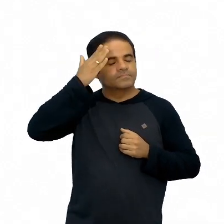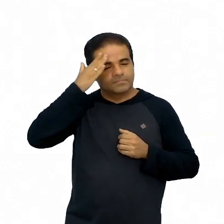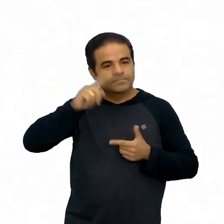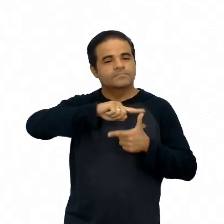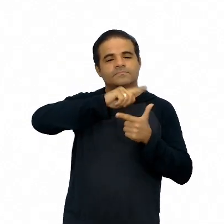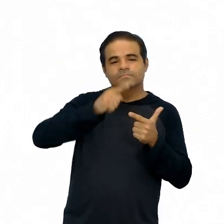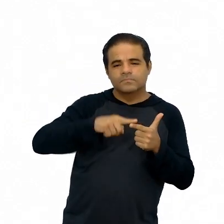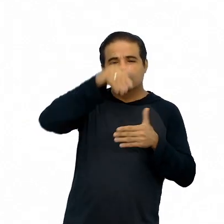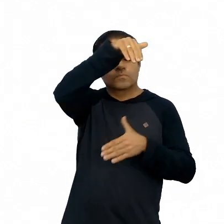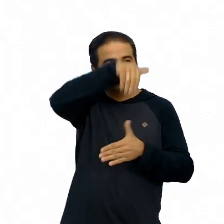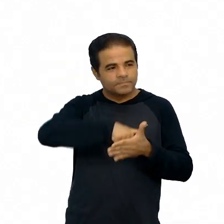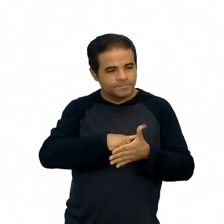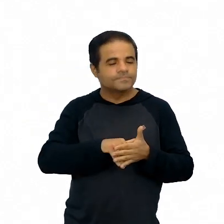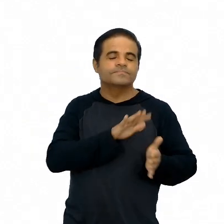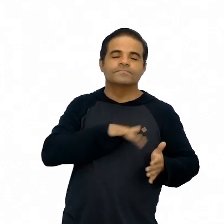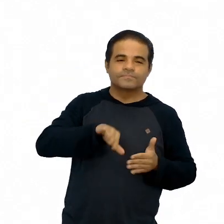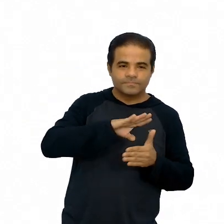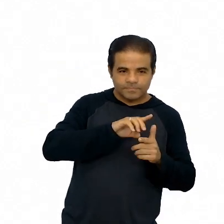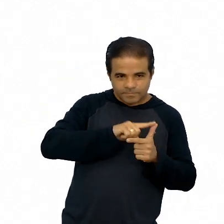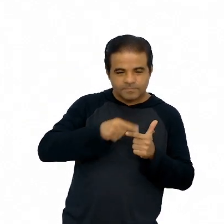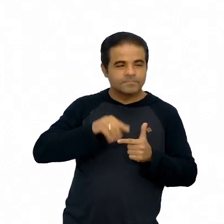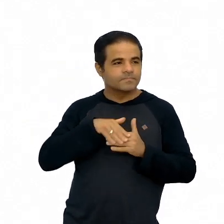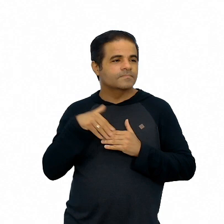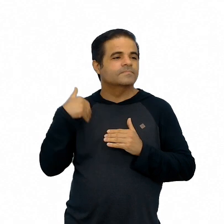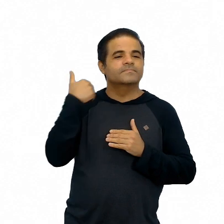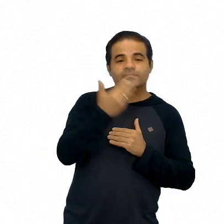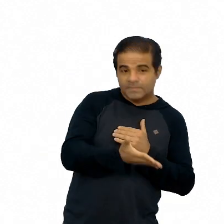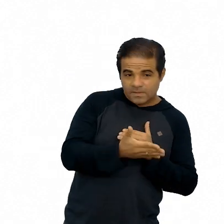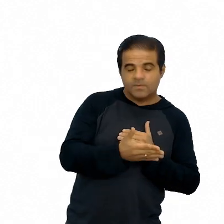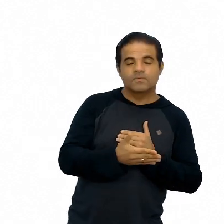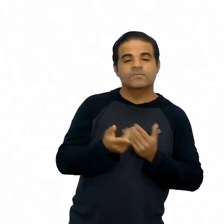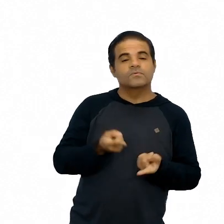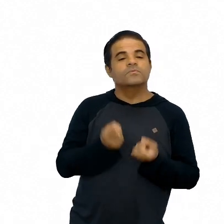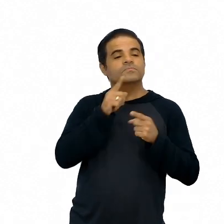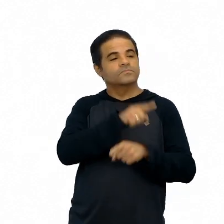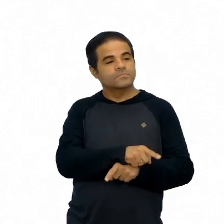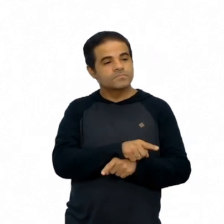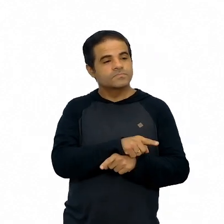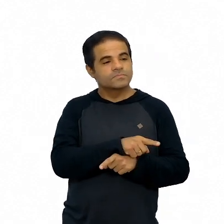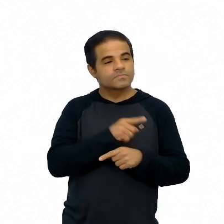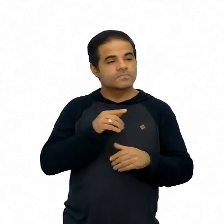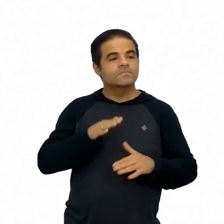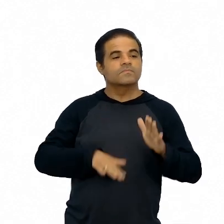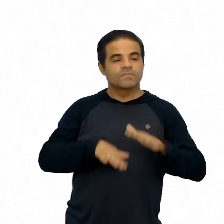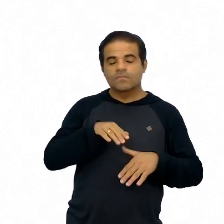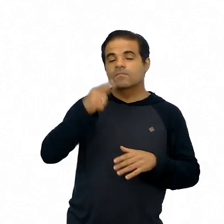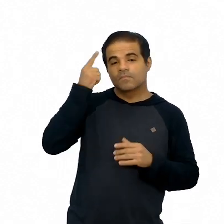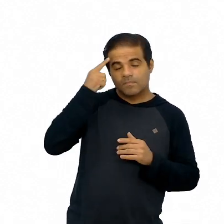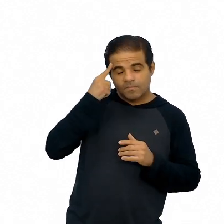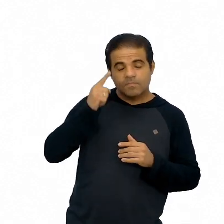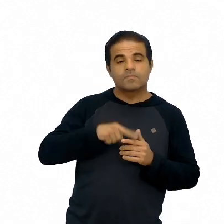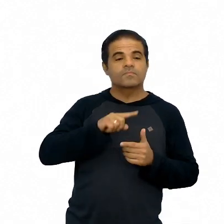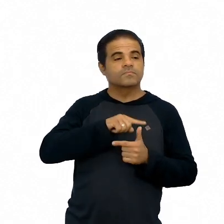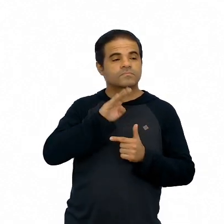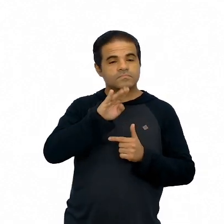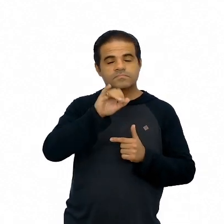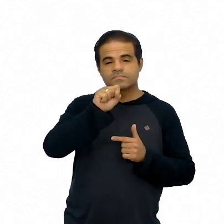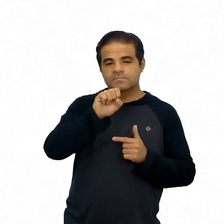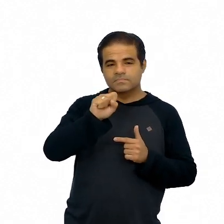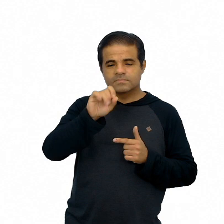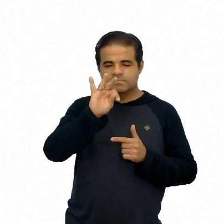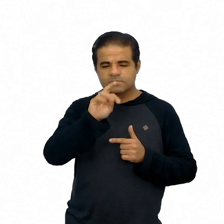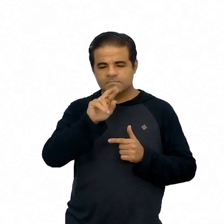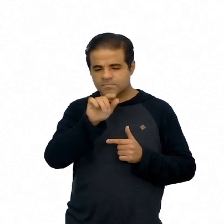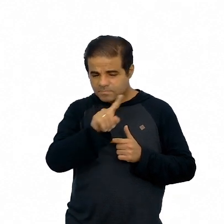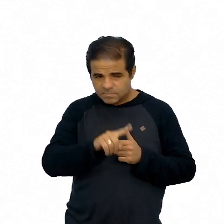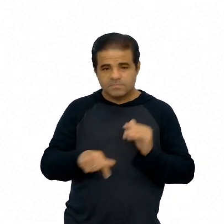ângulos internos, o que são ângulos externos, o que talvez ângulos opostos pelo vértice, talvez conhecer teorema da bissetriz interna, tem que